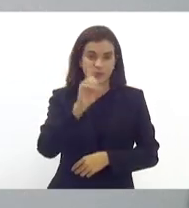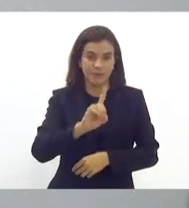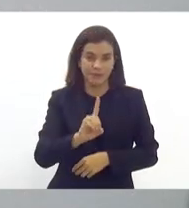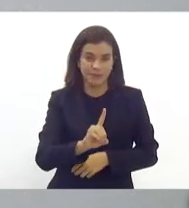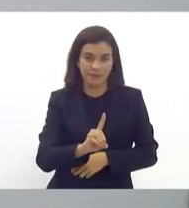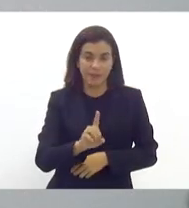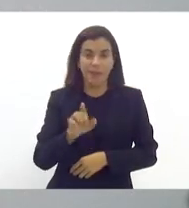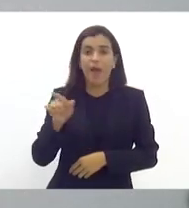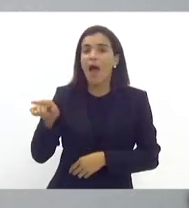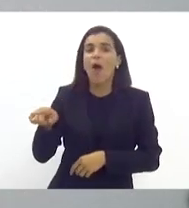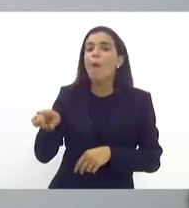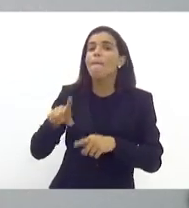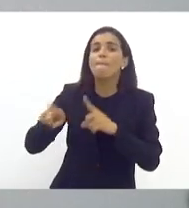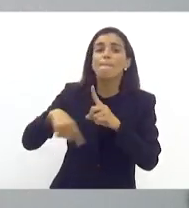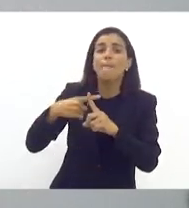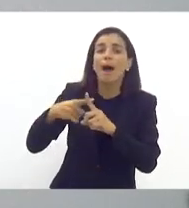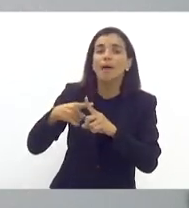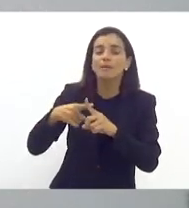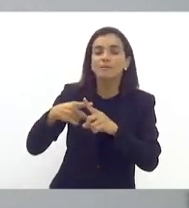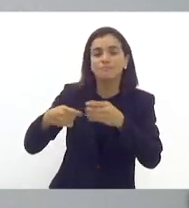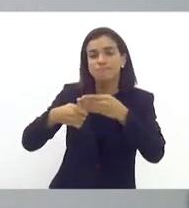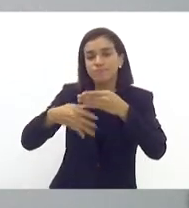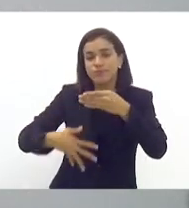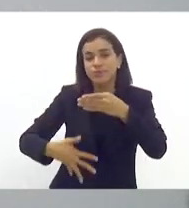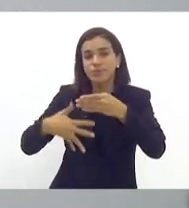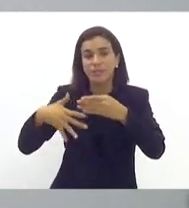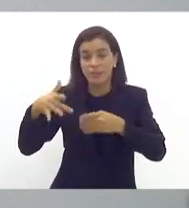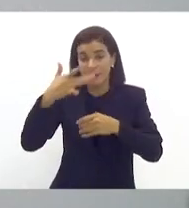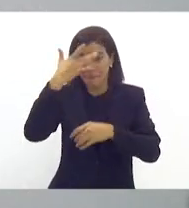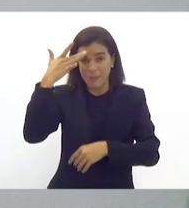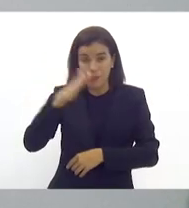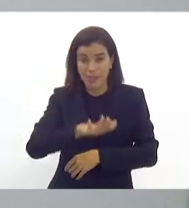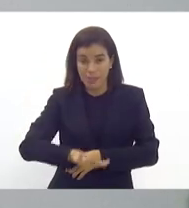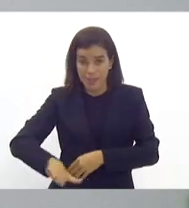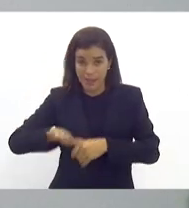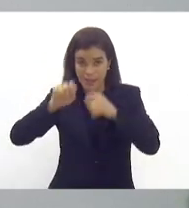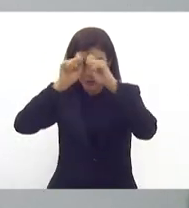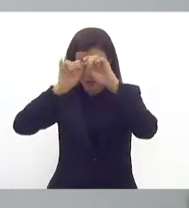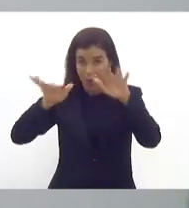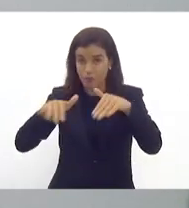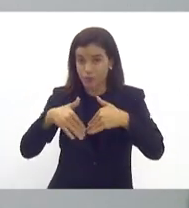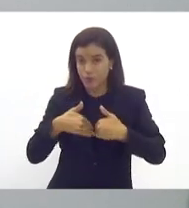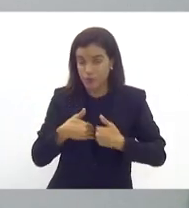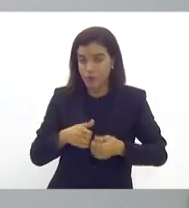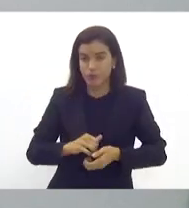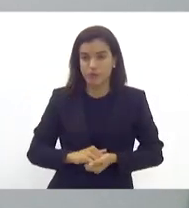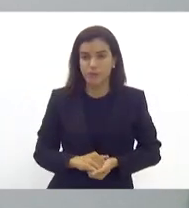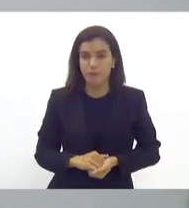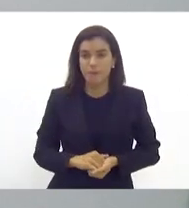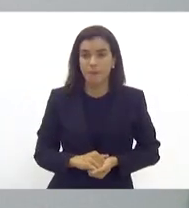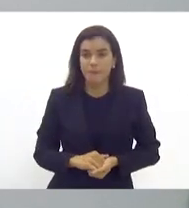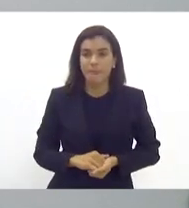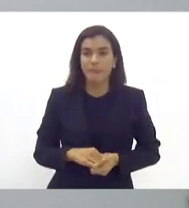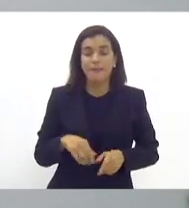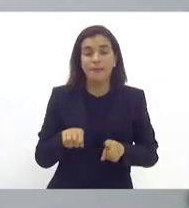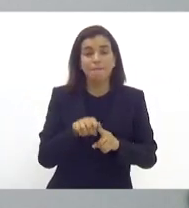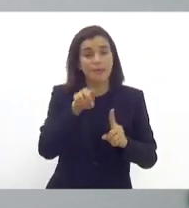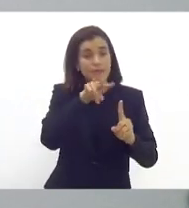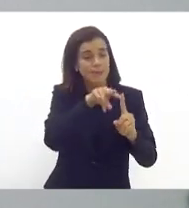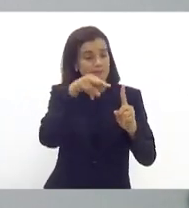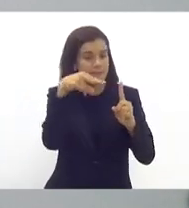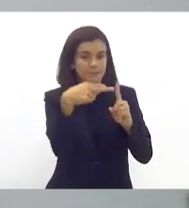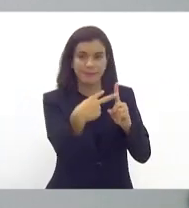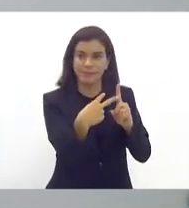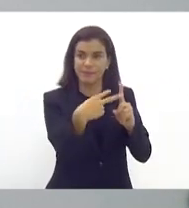autista ou que seja uma criança e também do ponto de vista jurídico